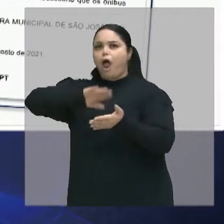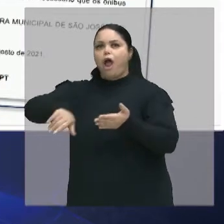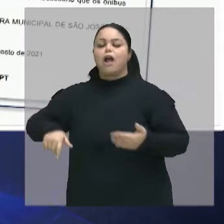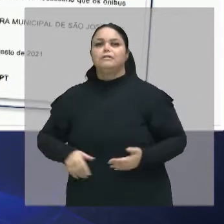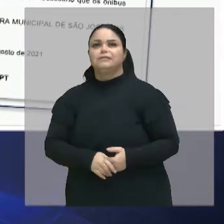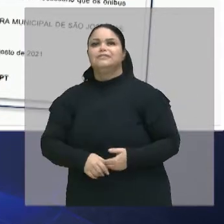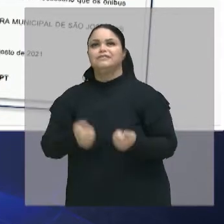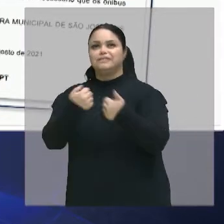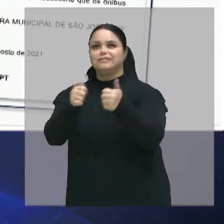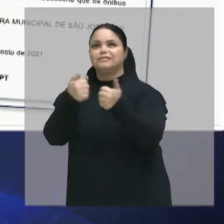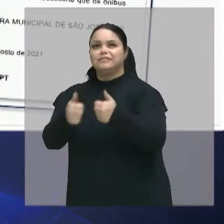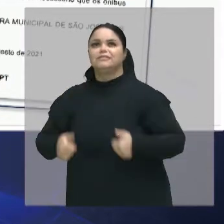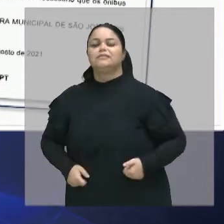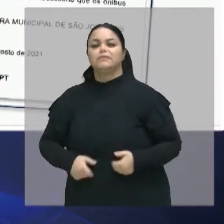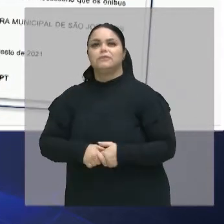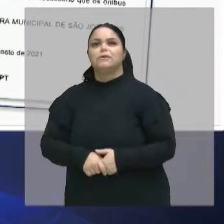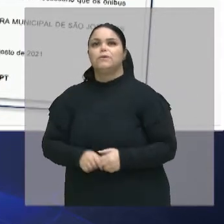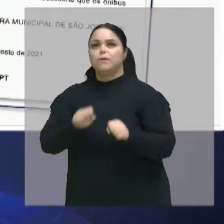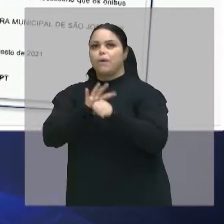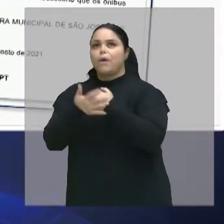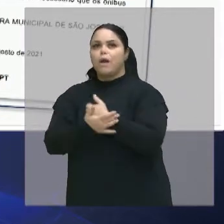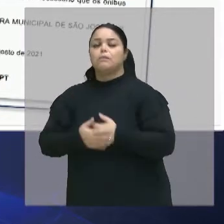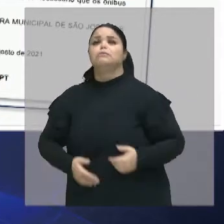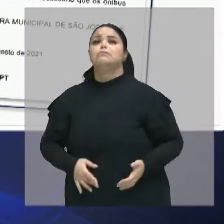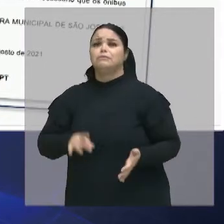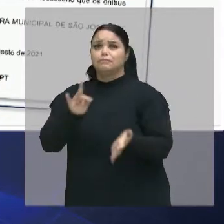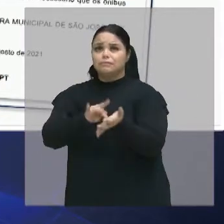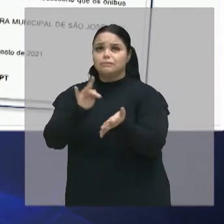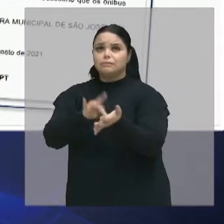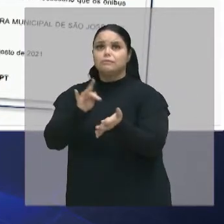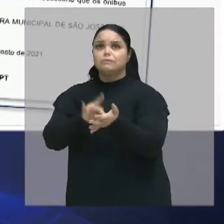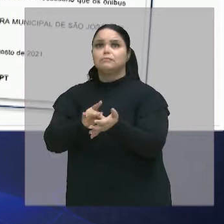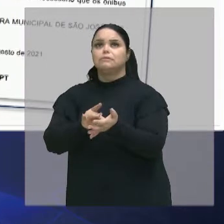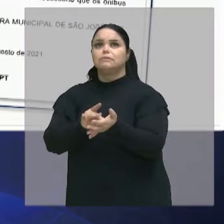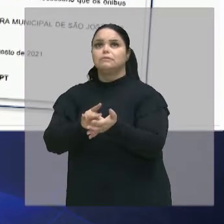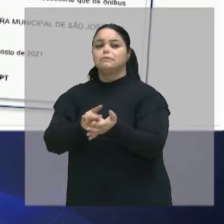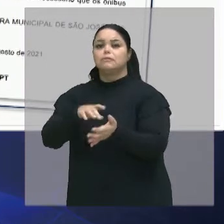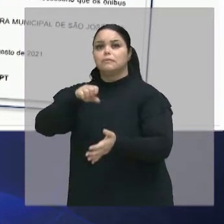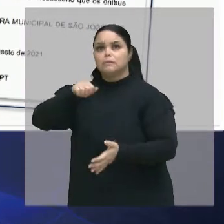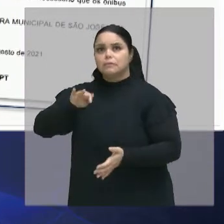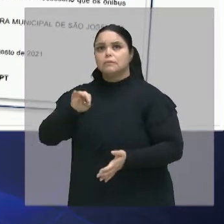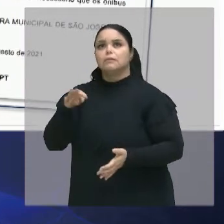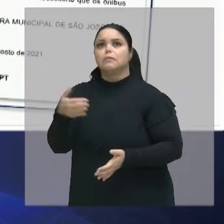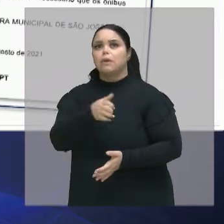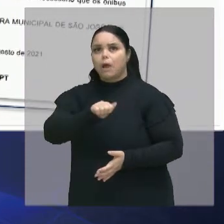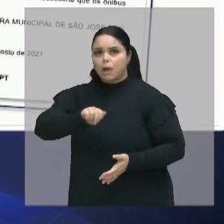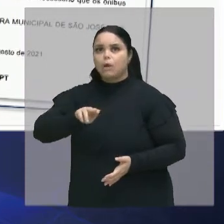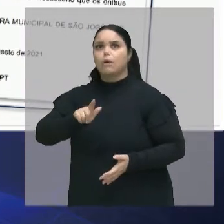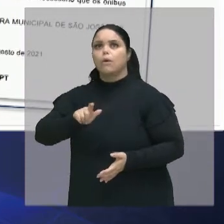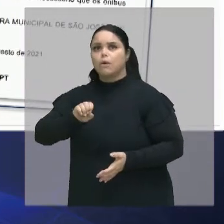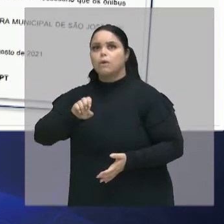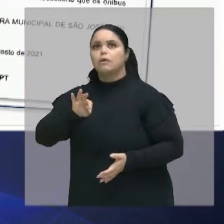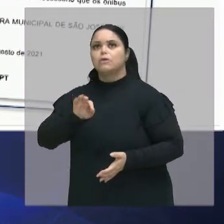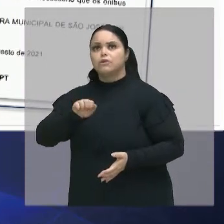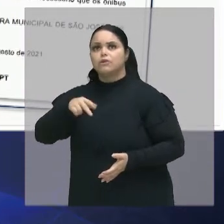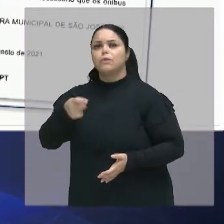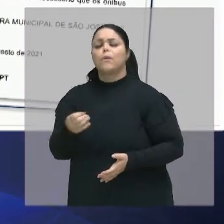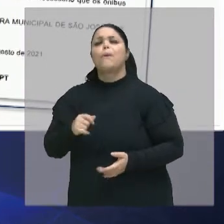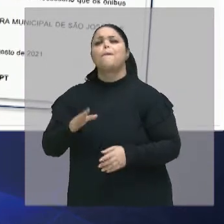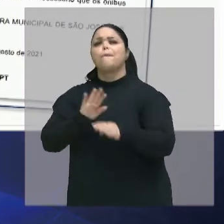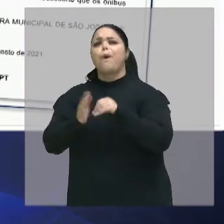ônibus na pandemia, e esse é um caso concreto do Santo Agostinho, que antes da